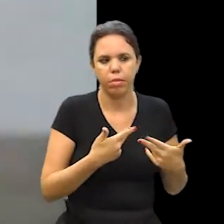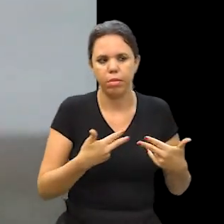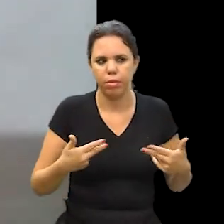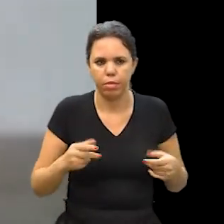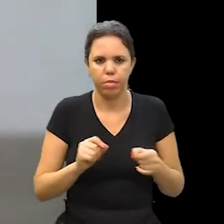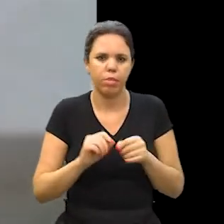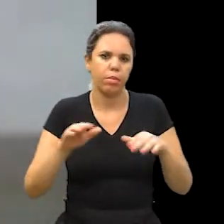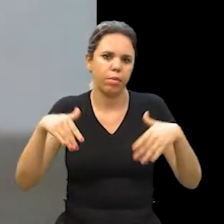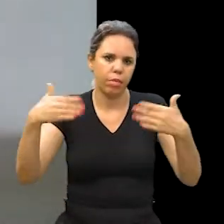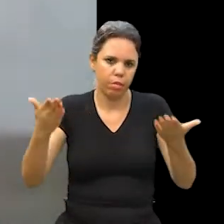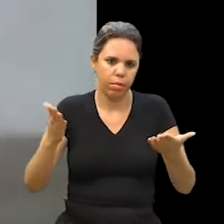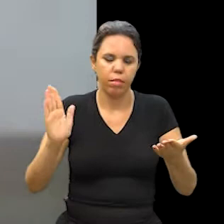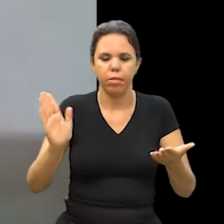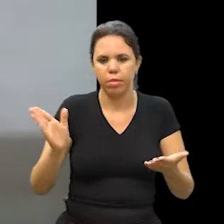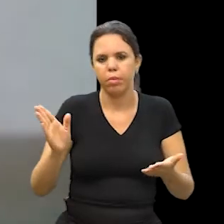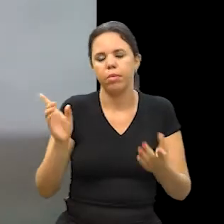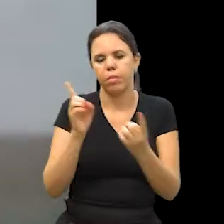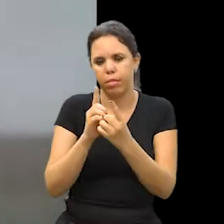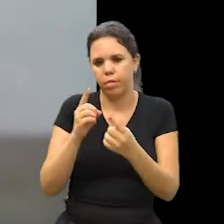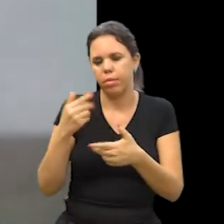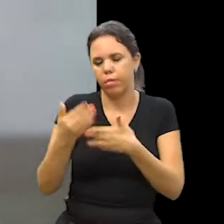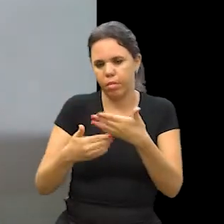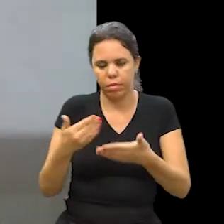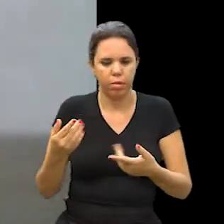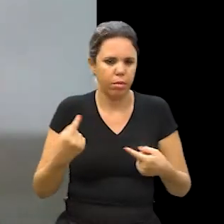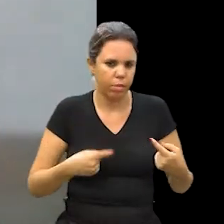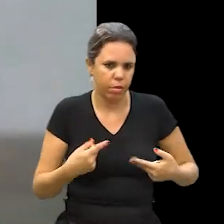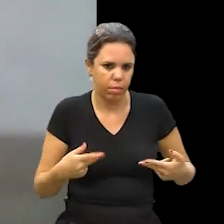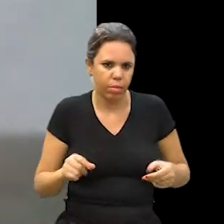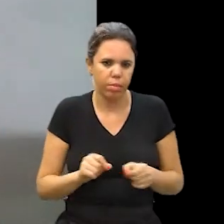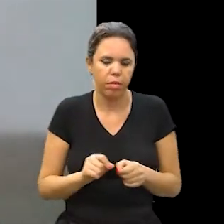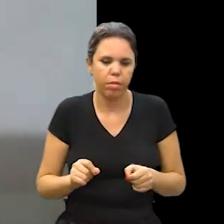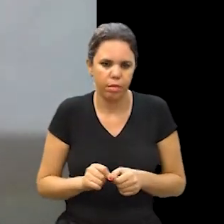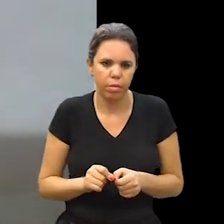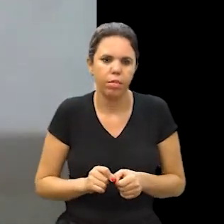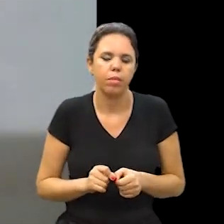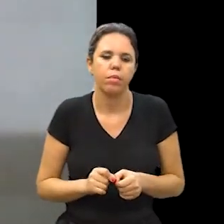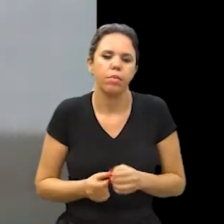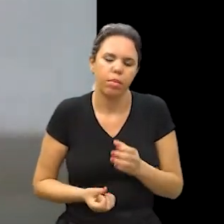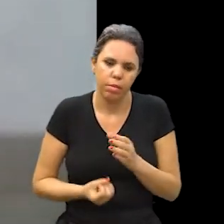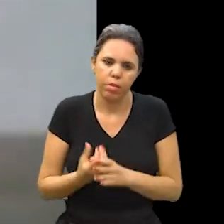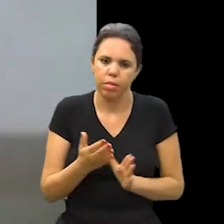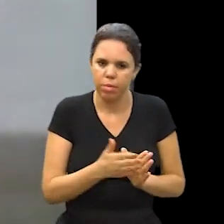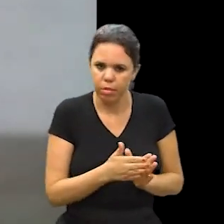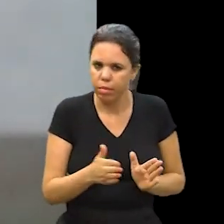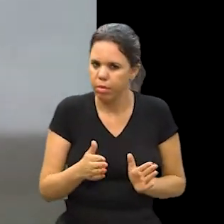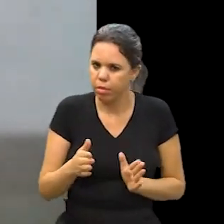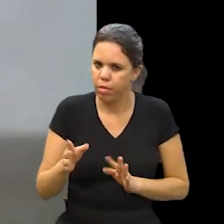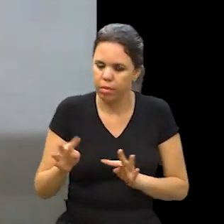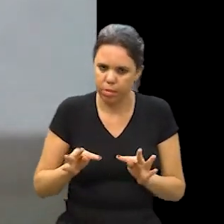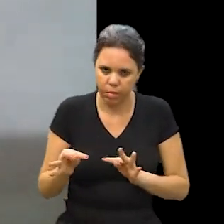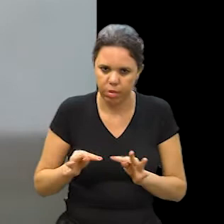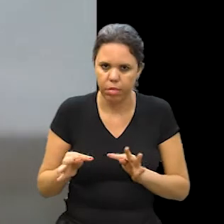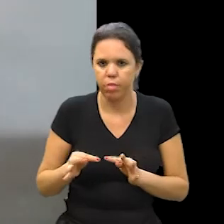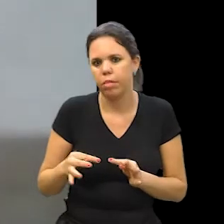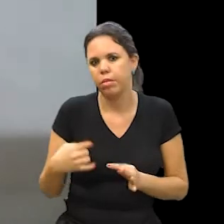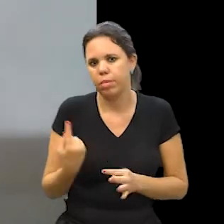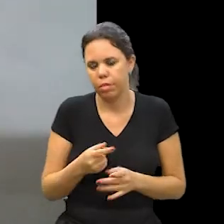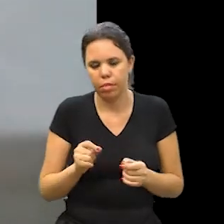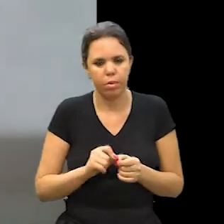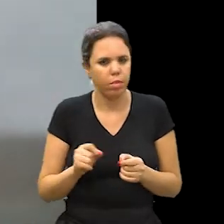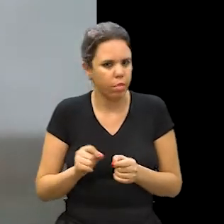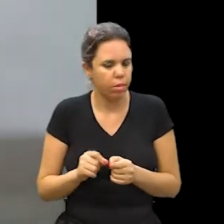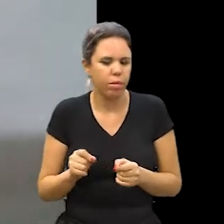casos, fora os casos que já estamos atendendo, discutimos os casos que estão sendo triados, né, e aí sim a gente vai fazer